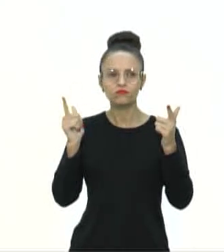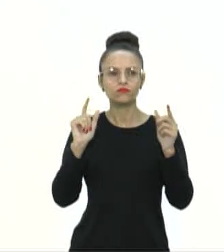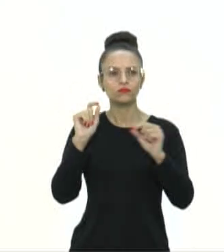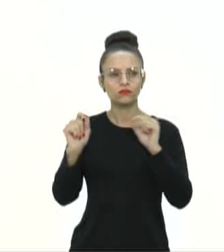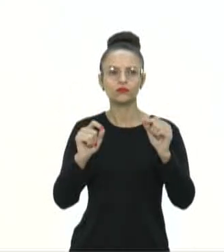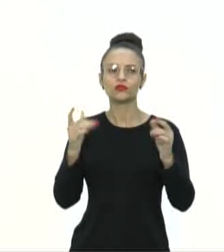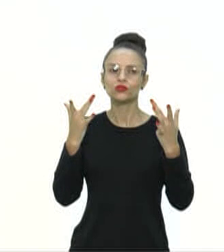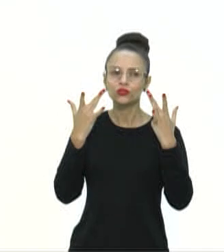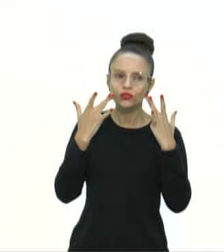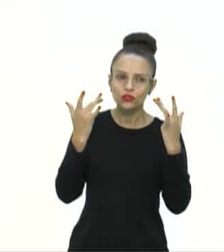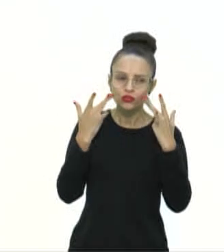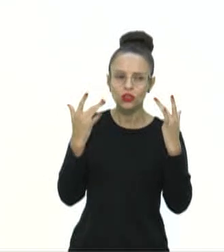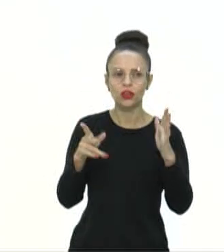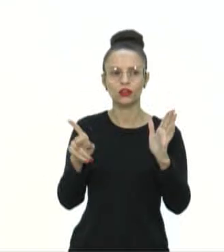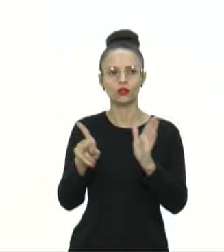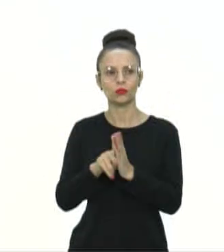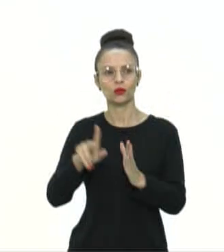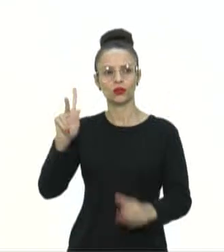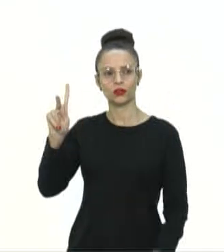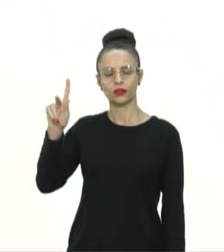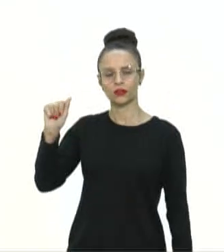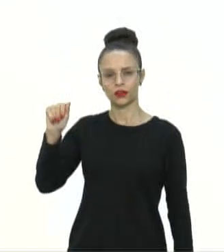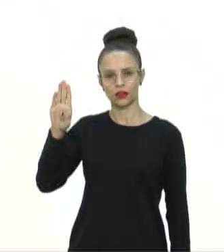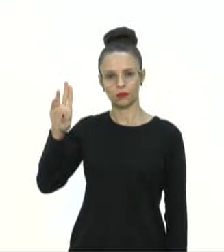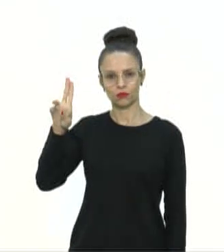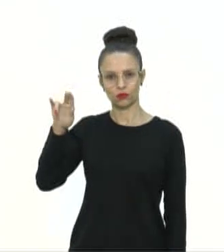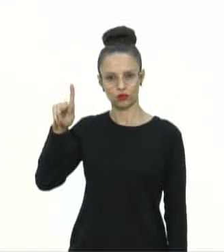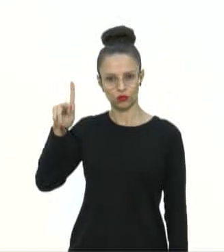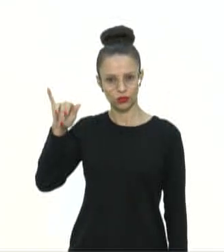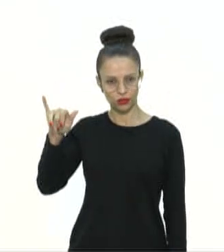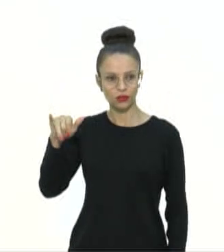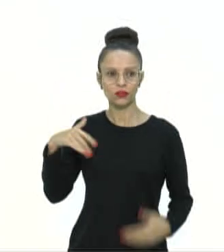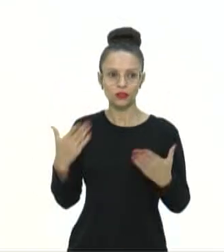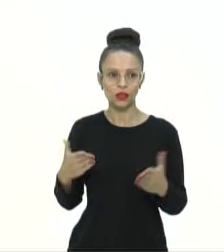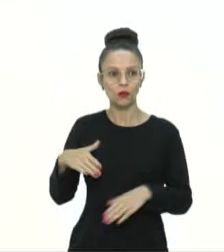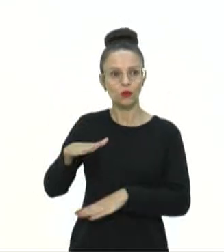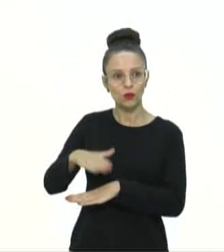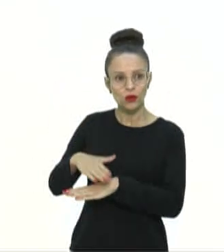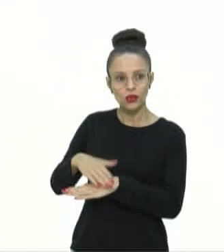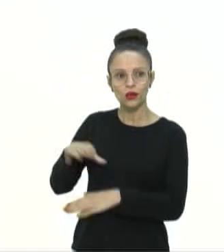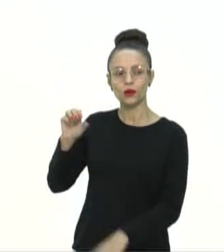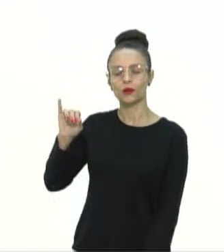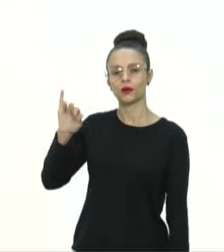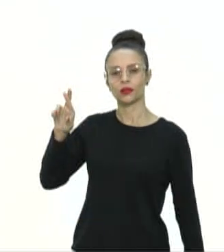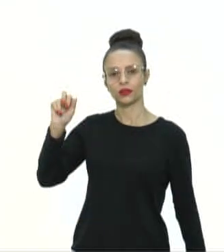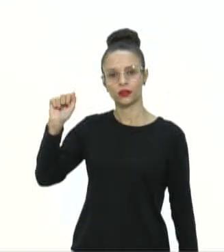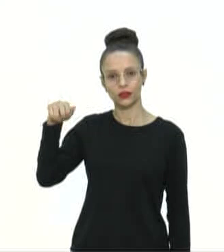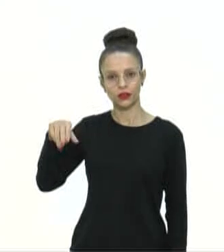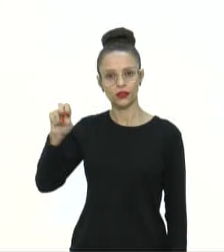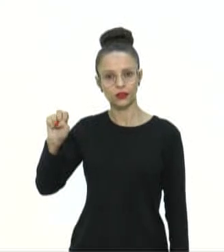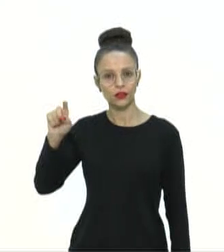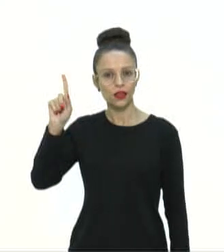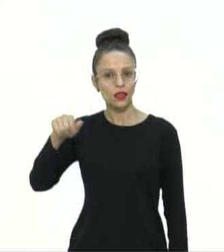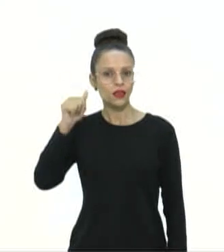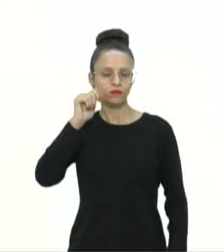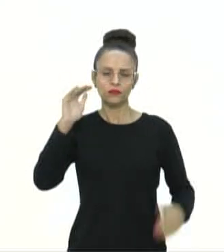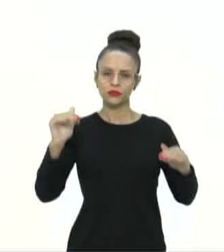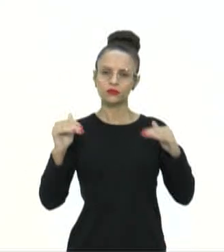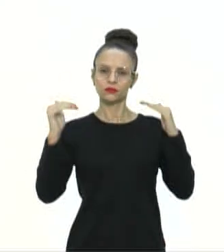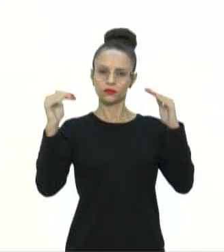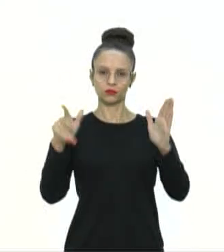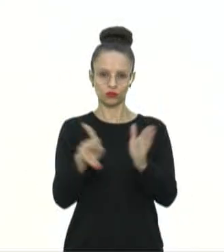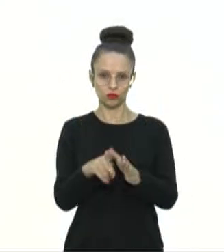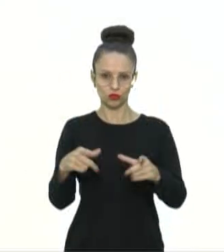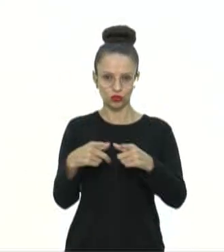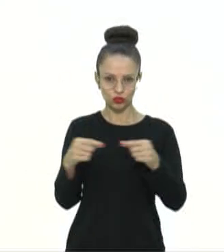entretenimento nos teatros de kabuki e com as oriãs eram as cortesãs de alta classe no